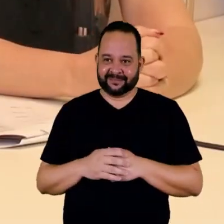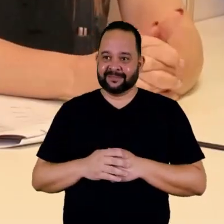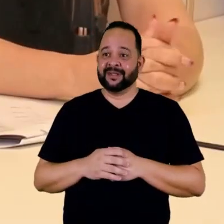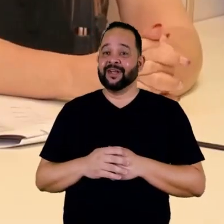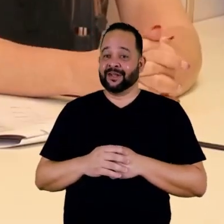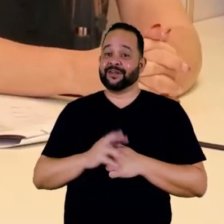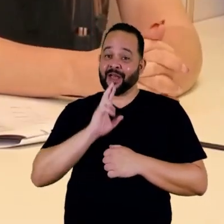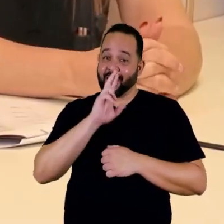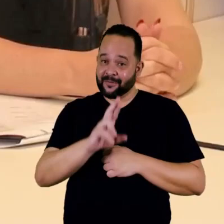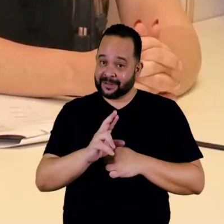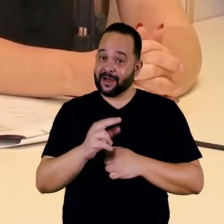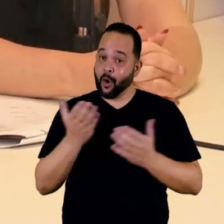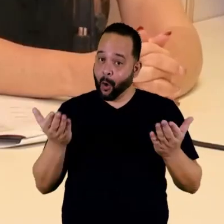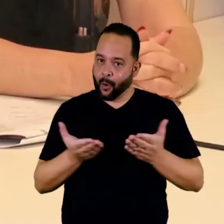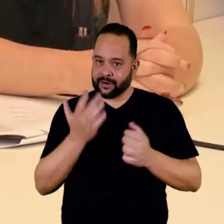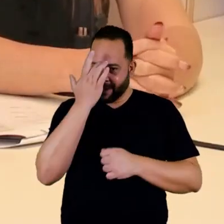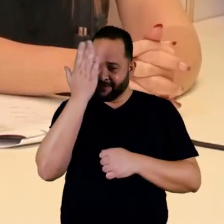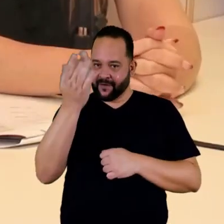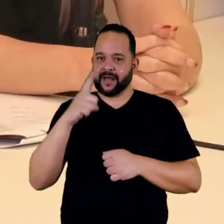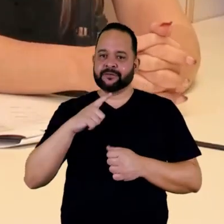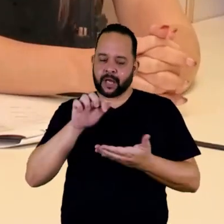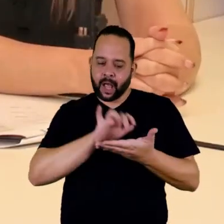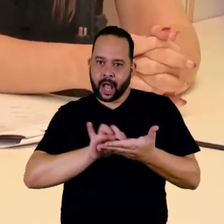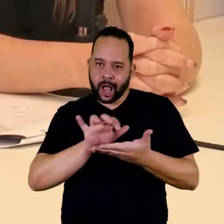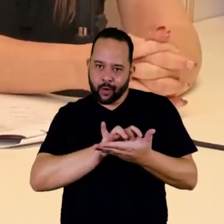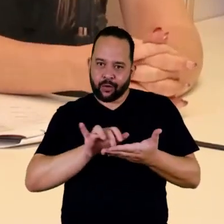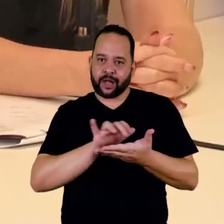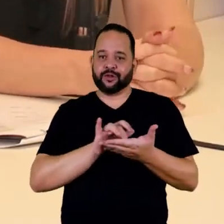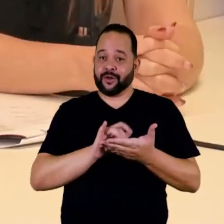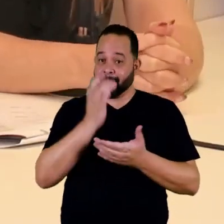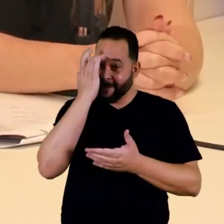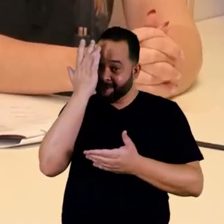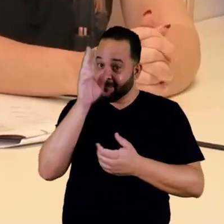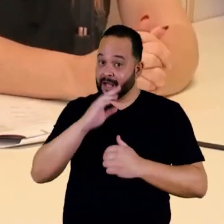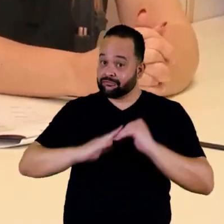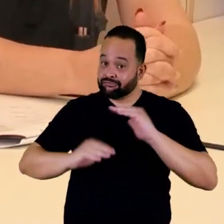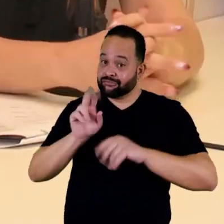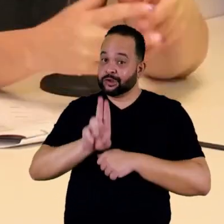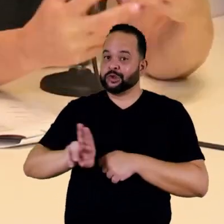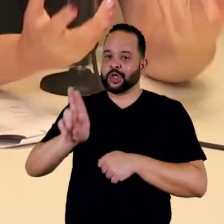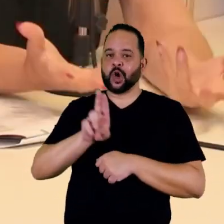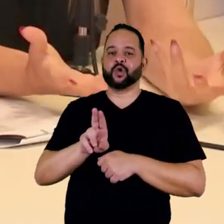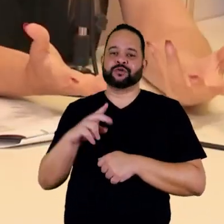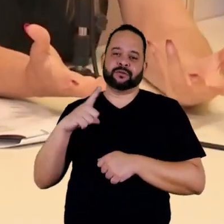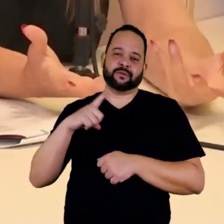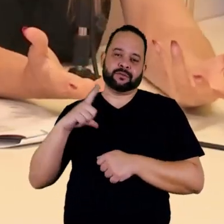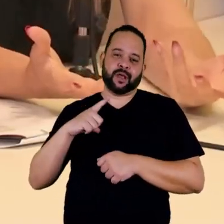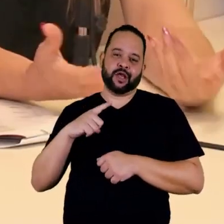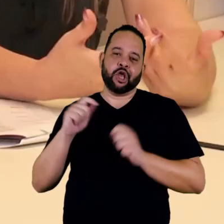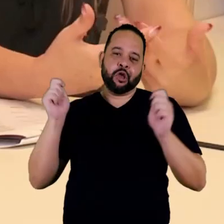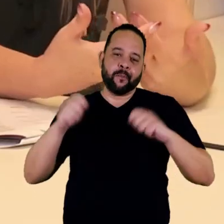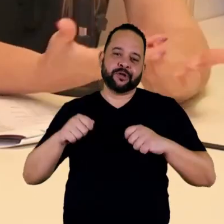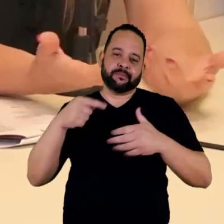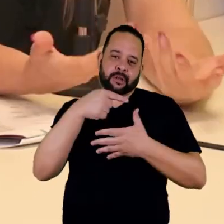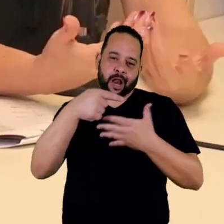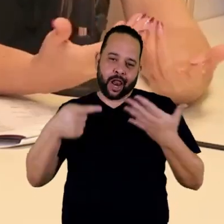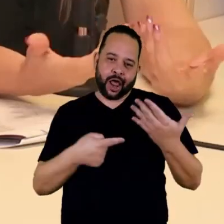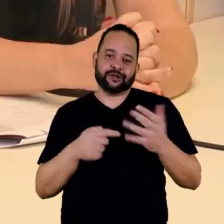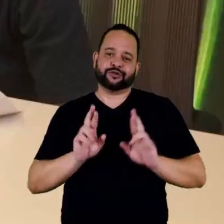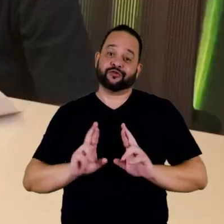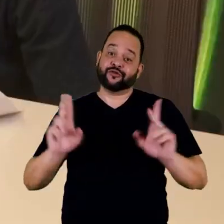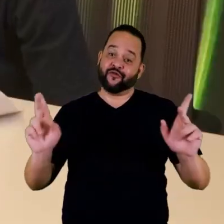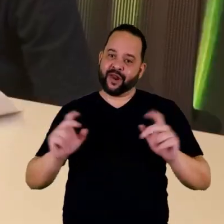deixa eu falar uma coisa hoje em dia é mais fácil né hoje em dia tem calculadoras mais fáceis né hoje em dia tem outras é bem